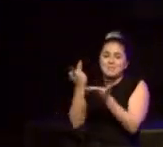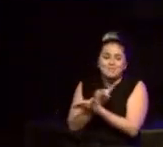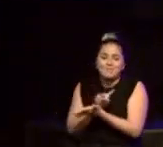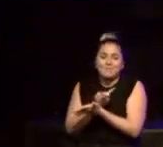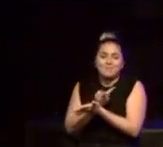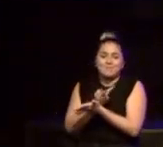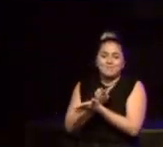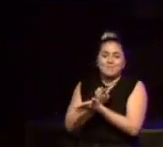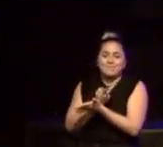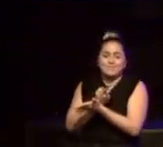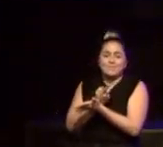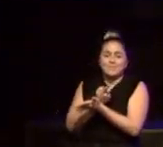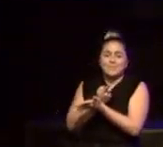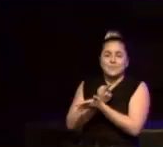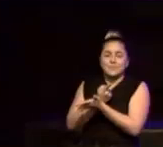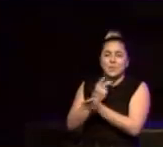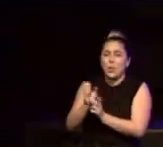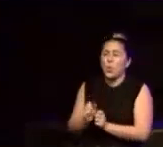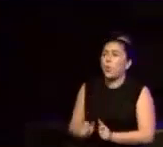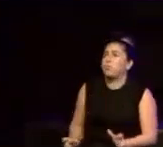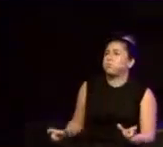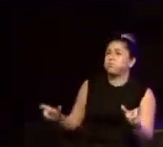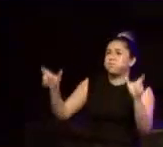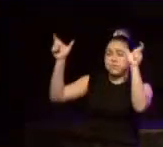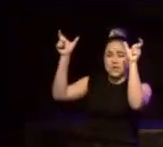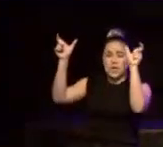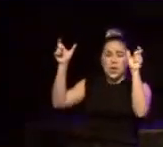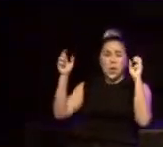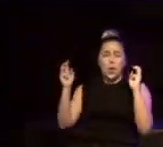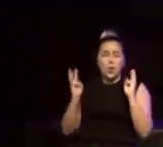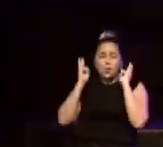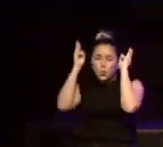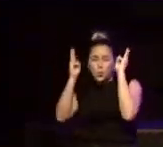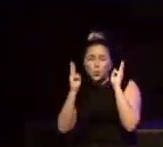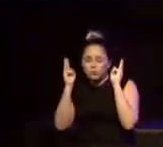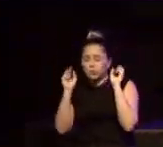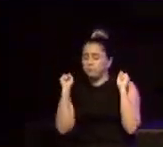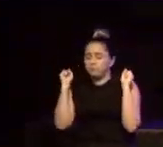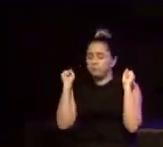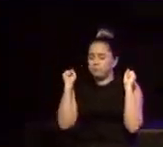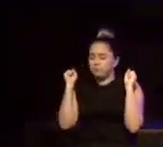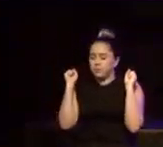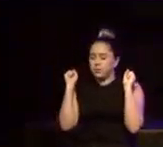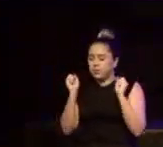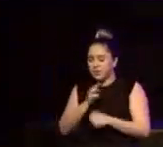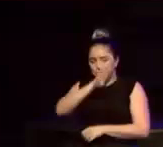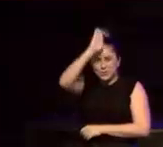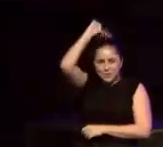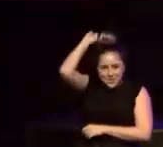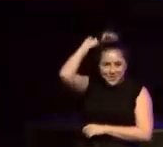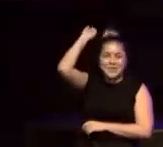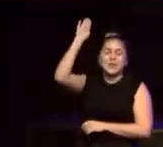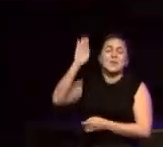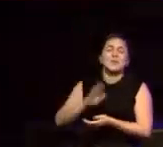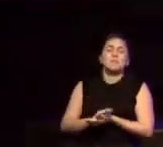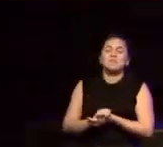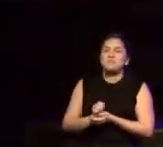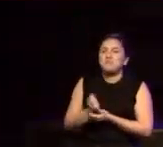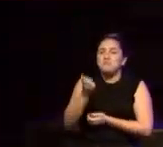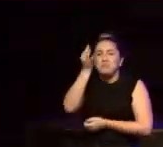Esmagado entre o templo judeu e o império romano, a igreja conseguiu sobreviver. Ninguém sabe explicar como isso